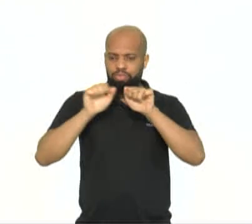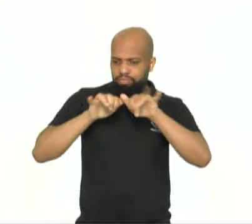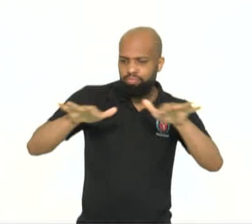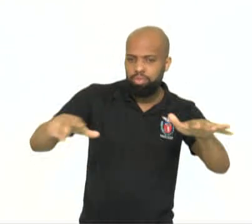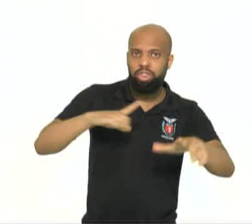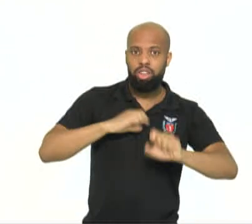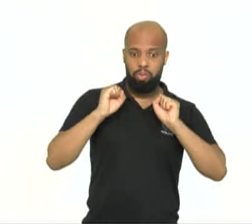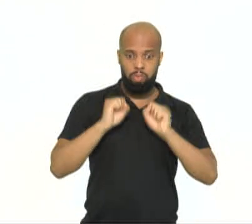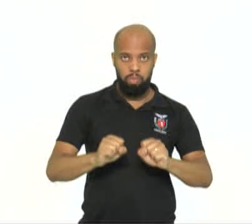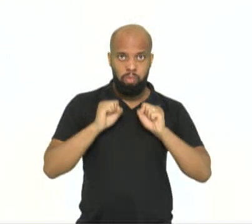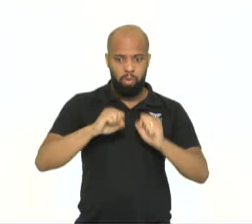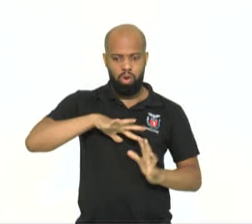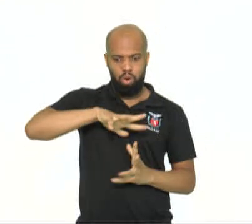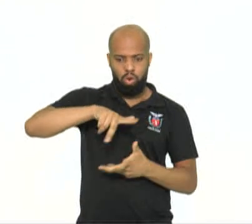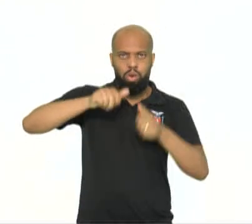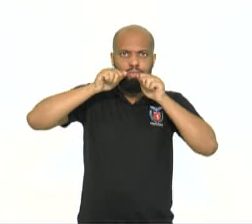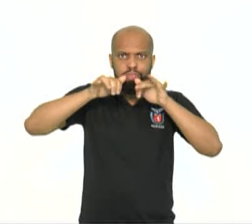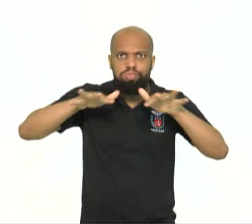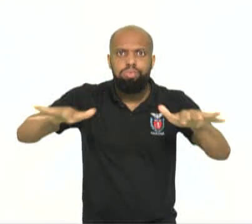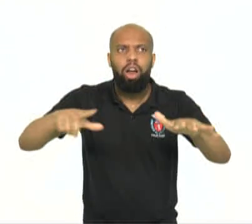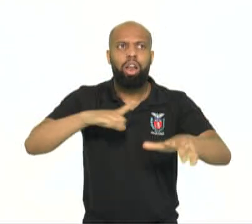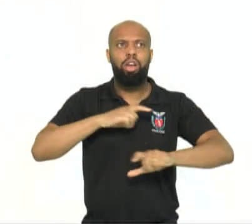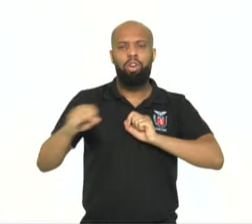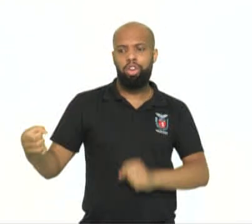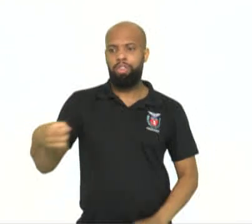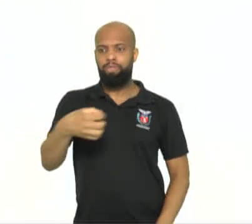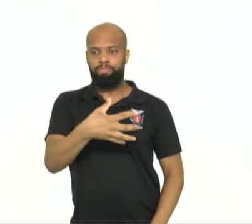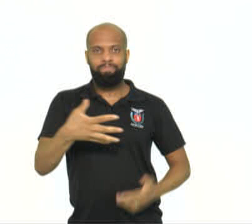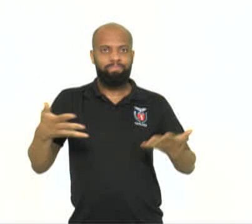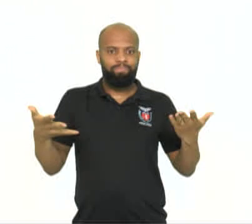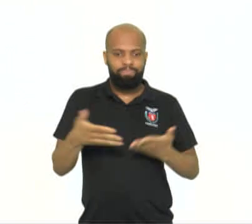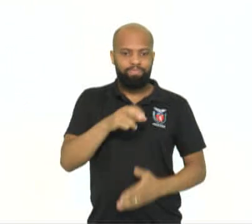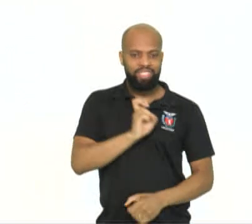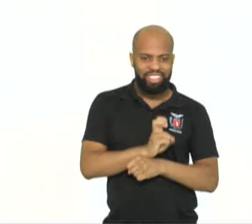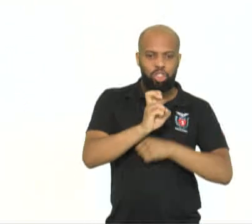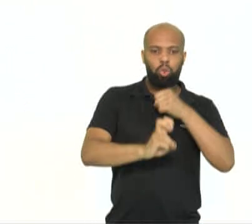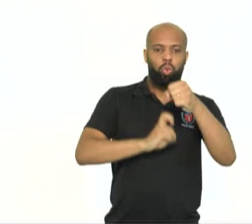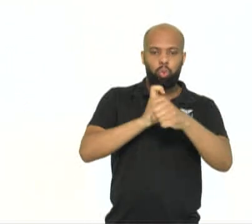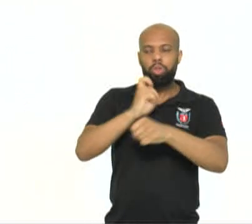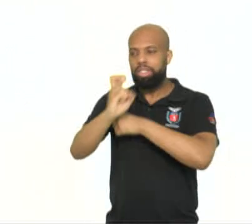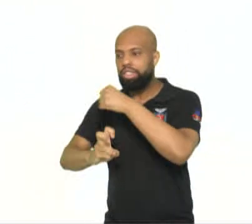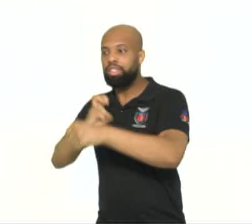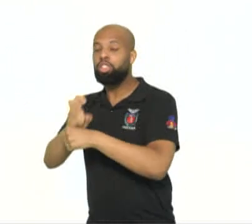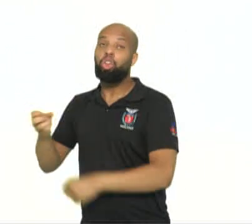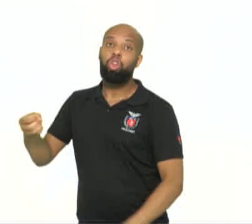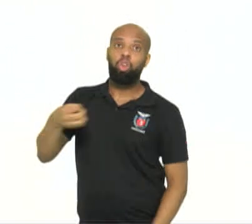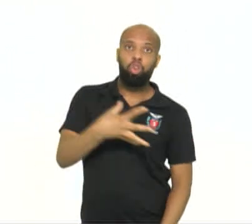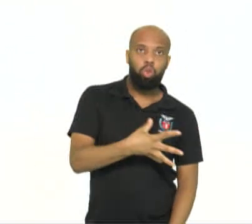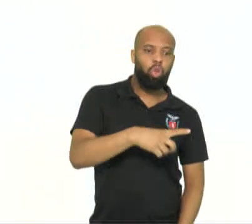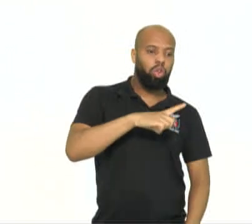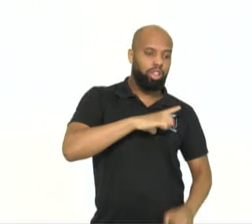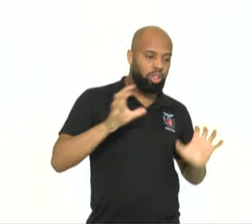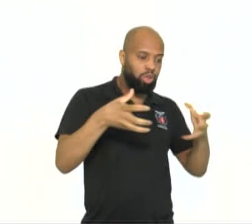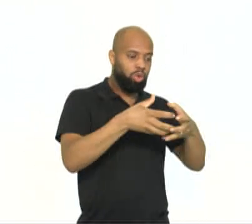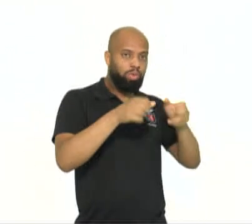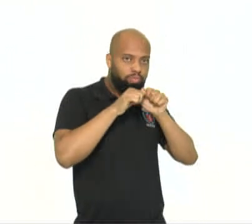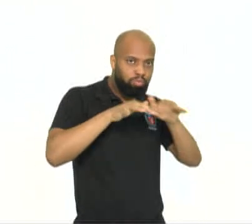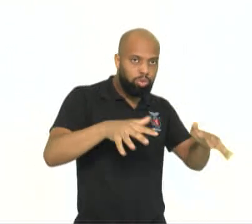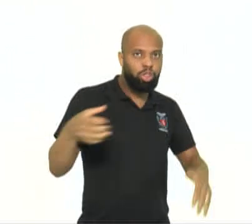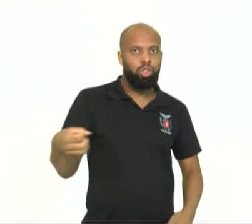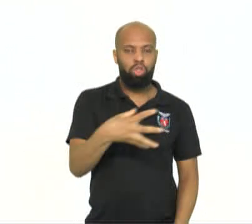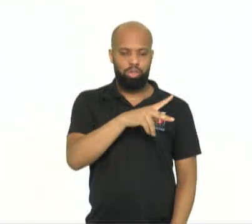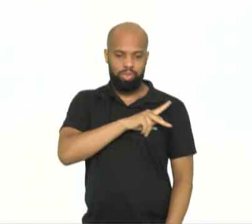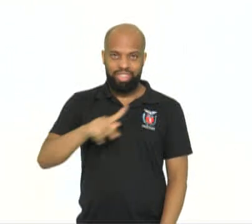tornarem pandemias. Ou seja, temos uma nova epidemia a cada 5 anos, ou uma nova epidemia a cada novo presidente,